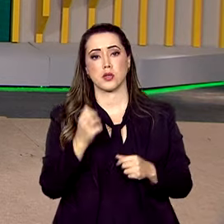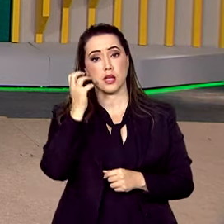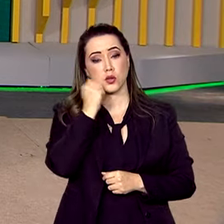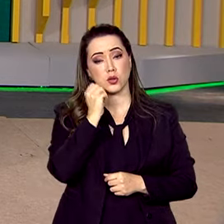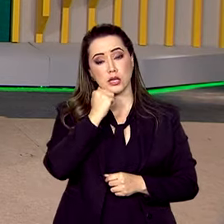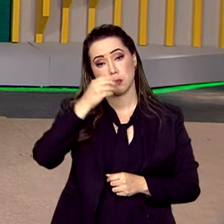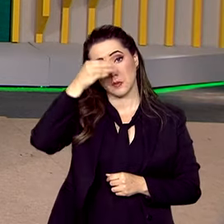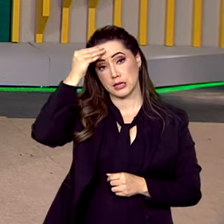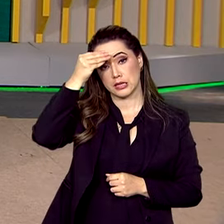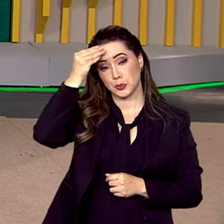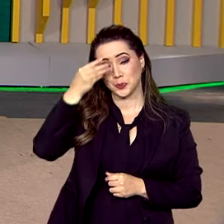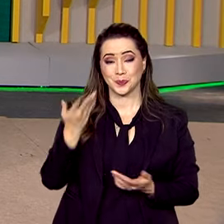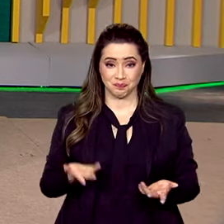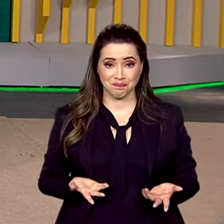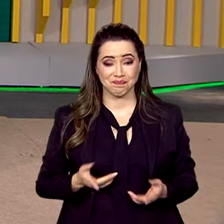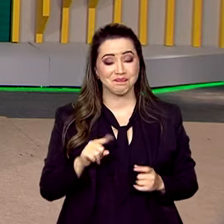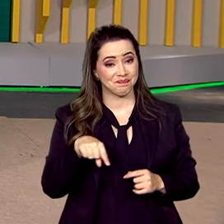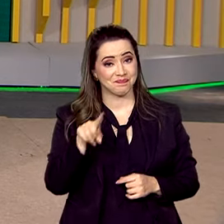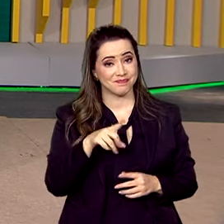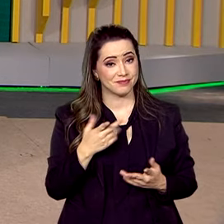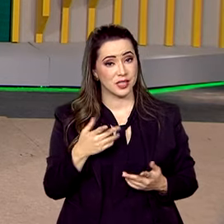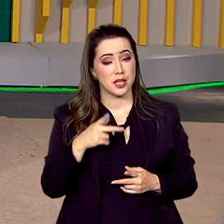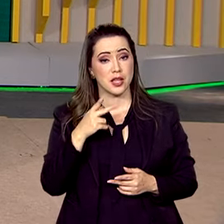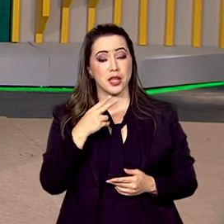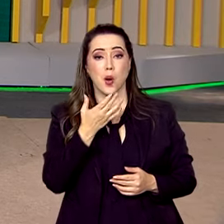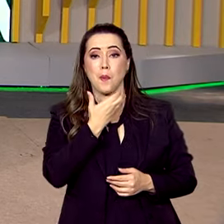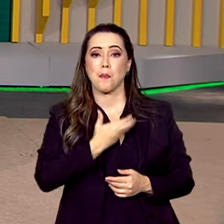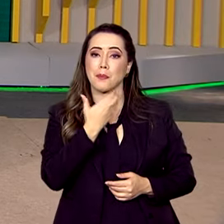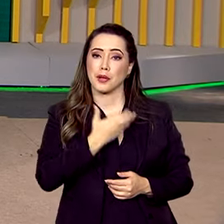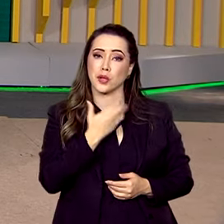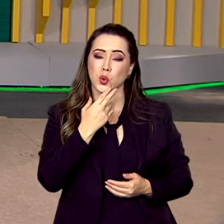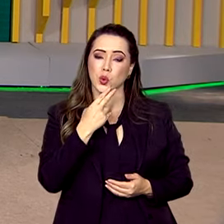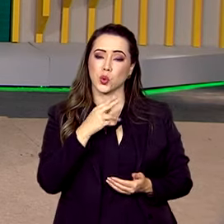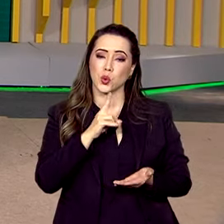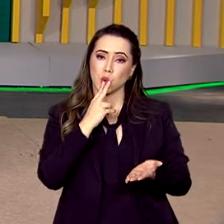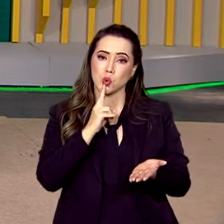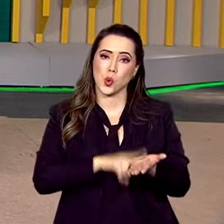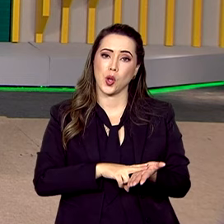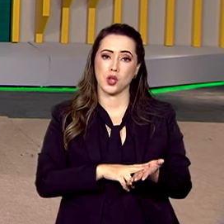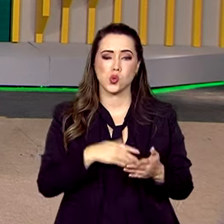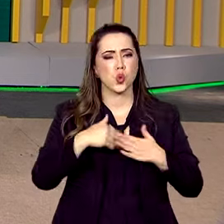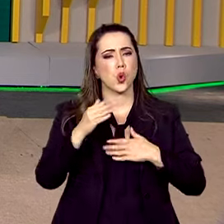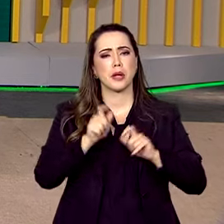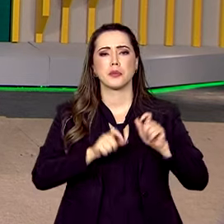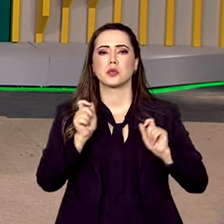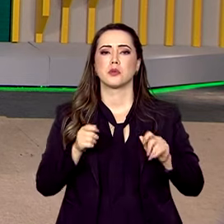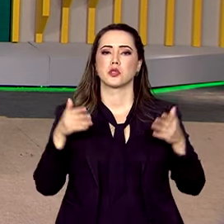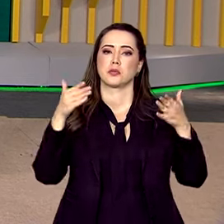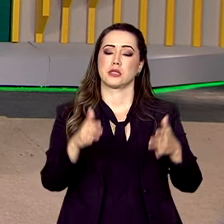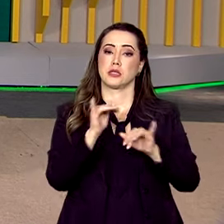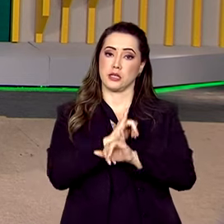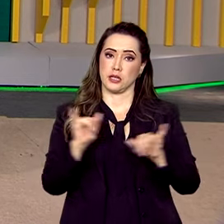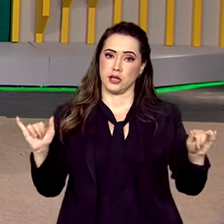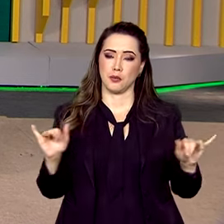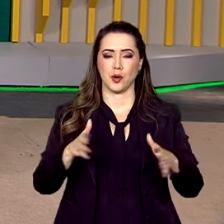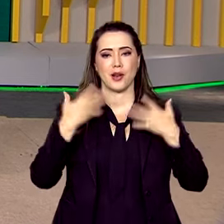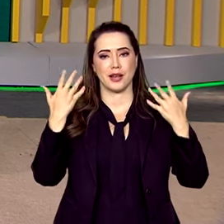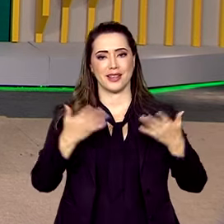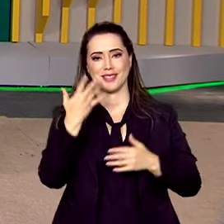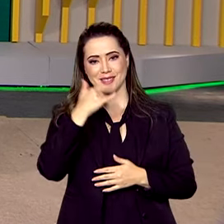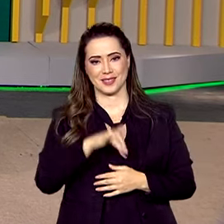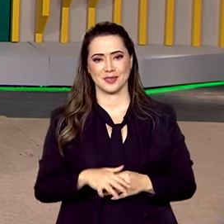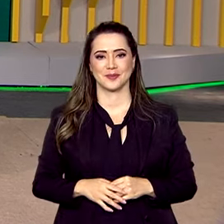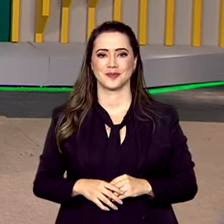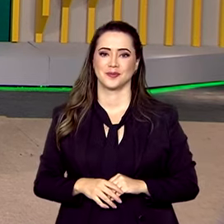por madrinhas e padrinhos. É isso mesmo. É o Papai Noel dos Correios. Qualquer pessoa pode participar da campanha e fazer a alegria da